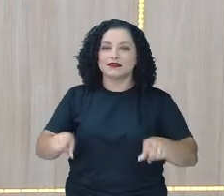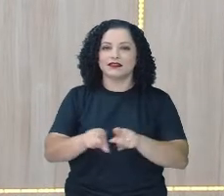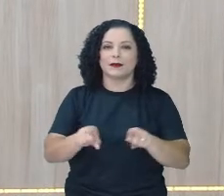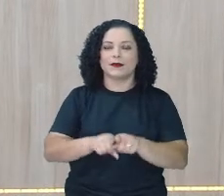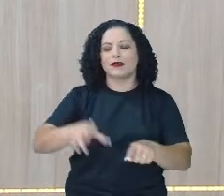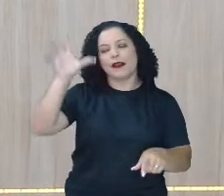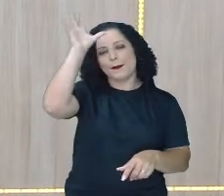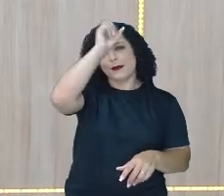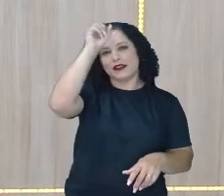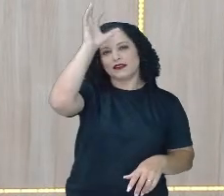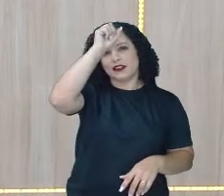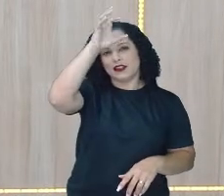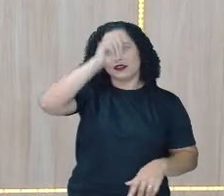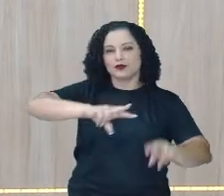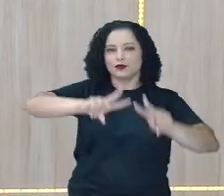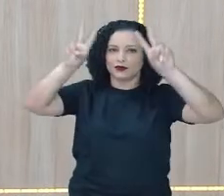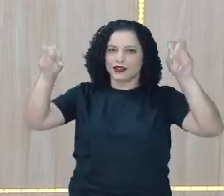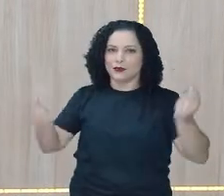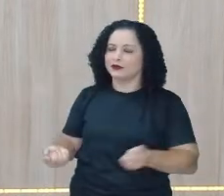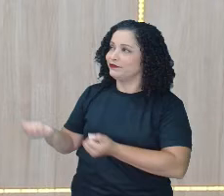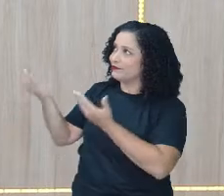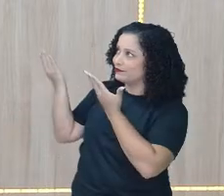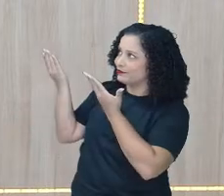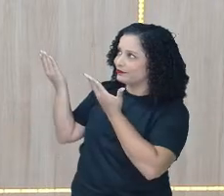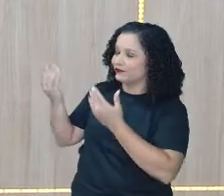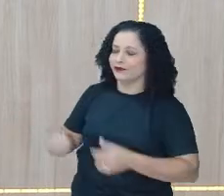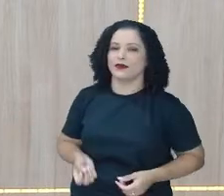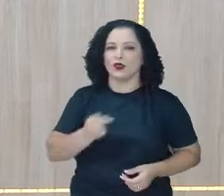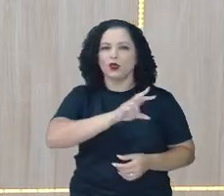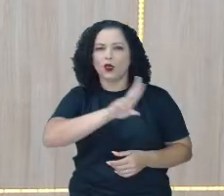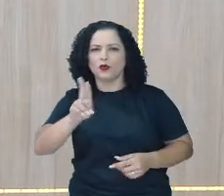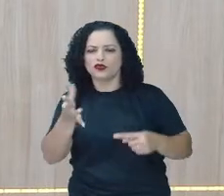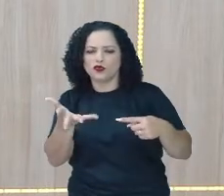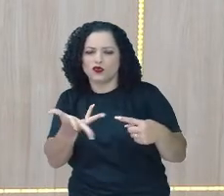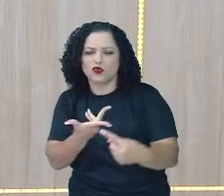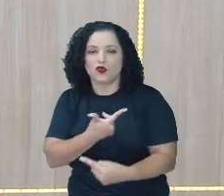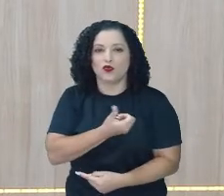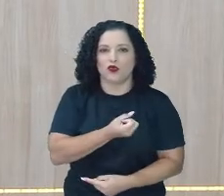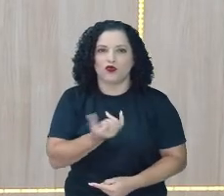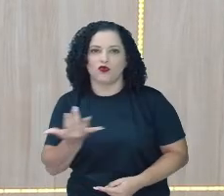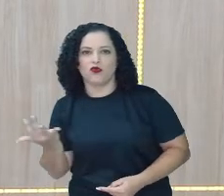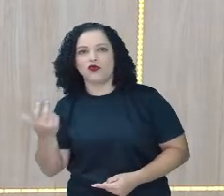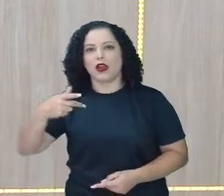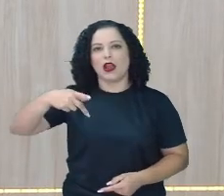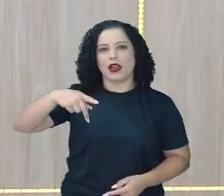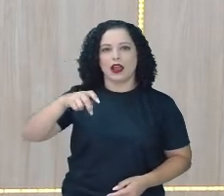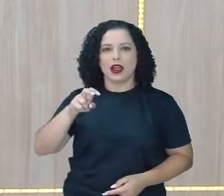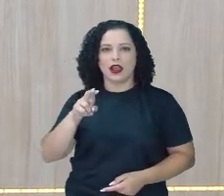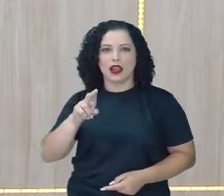sobre plural dos nomes, tá certo? E eu começo essa aula de hoje